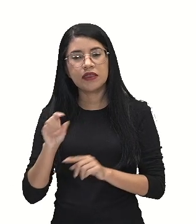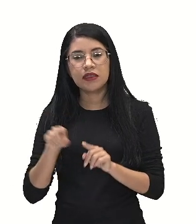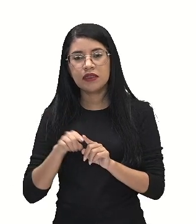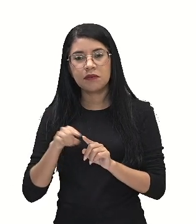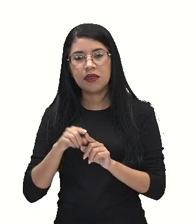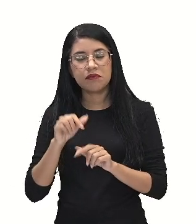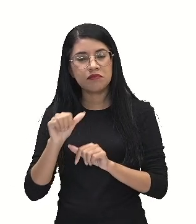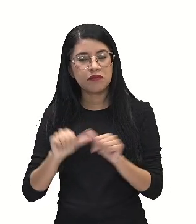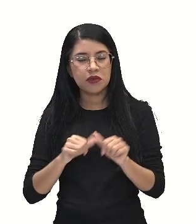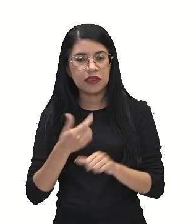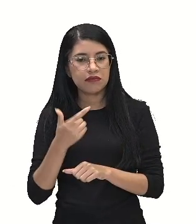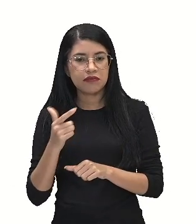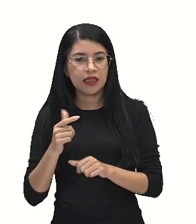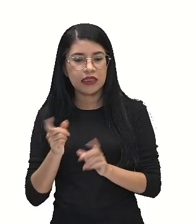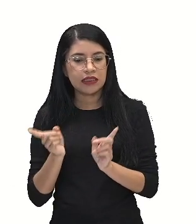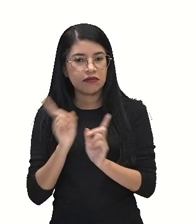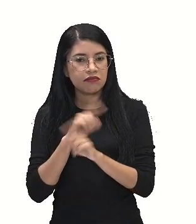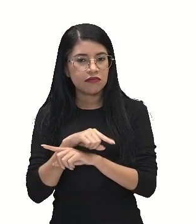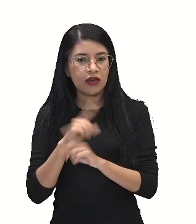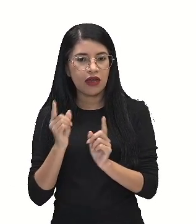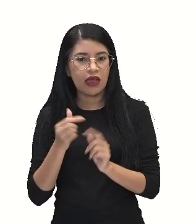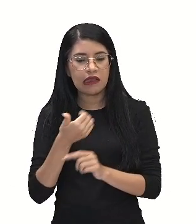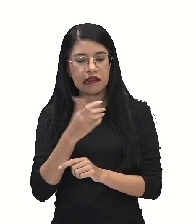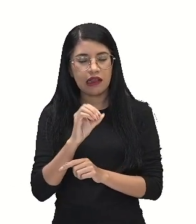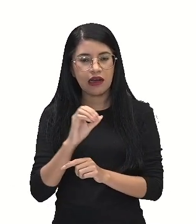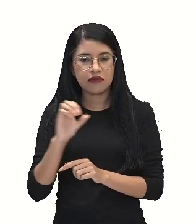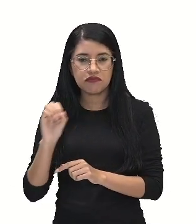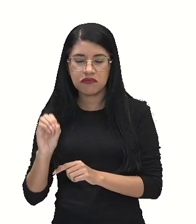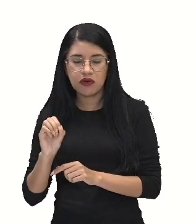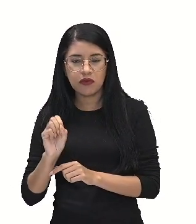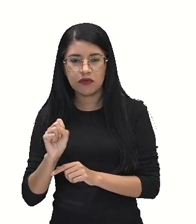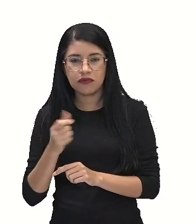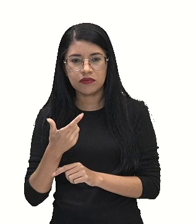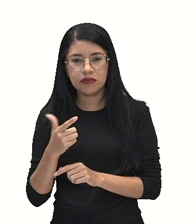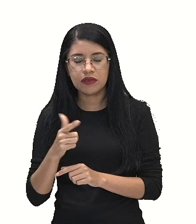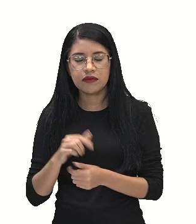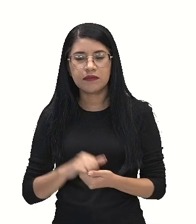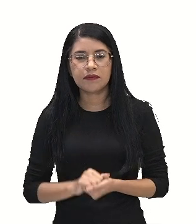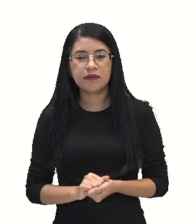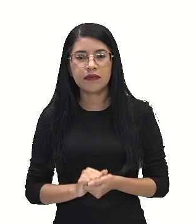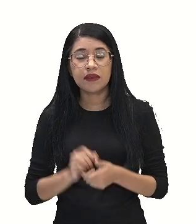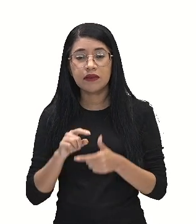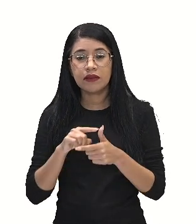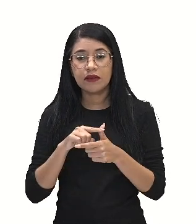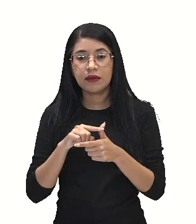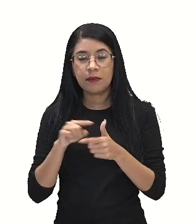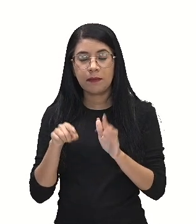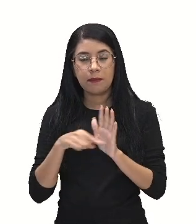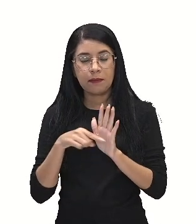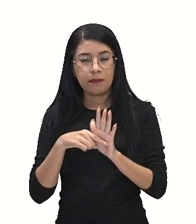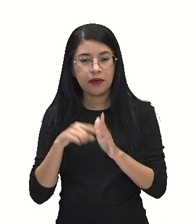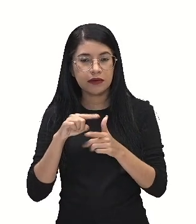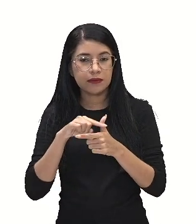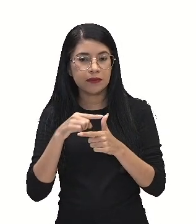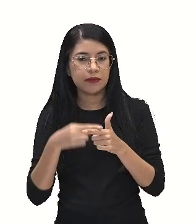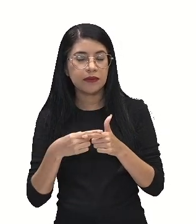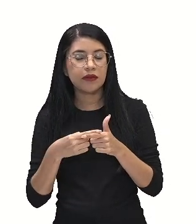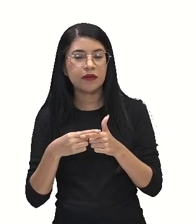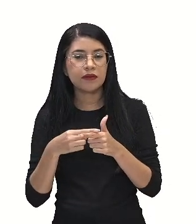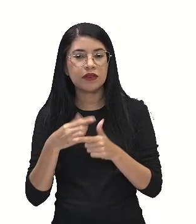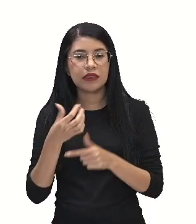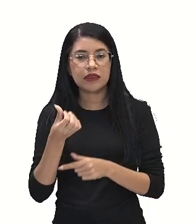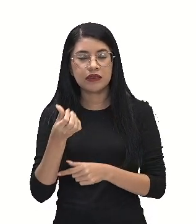né? Não vai alterar o resultado. Menos o cosseno do ângulo. Nesse caso aqui, o cosseno